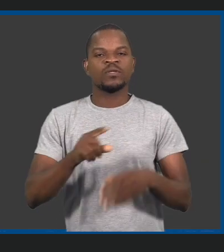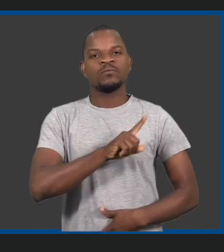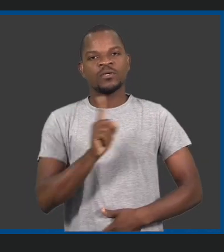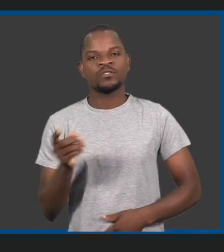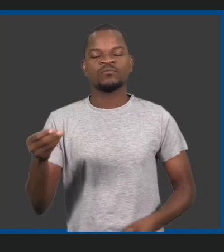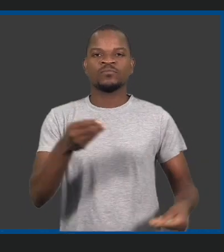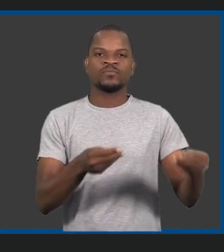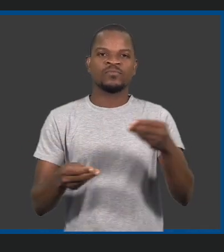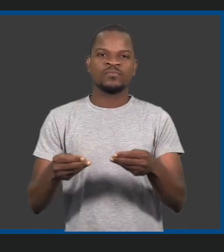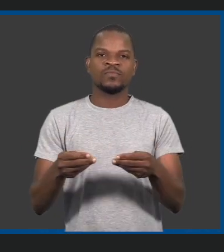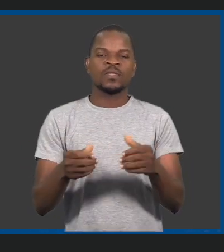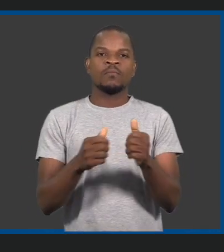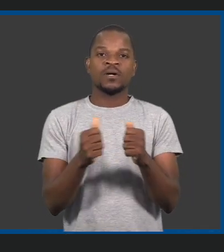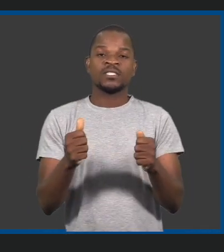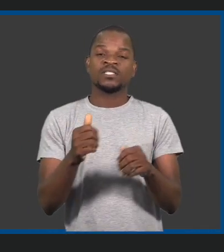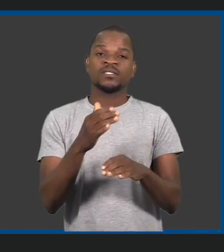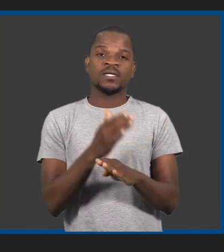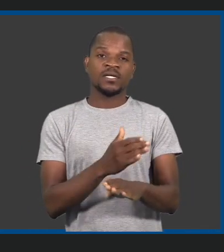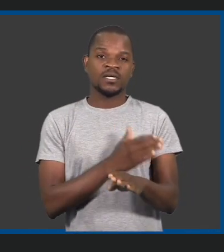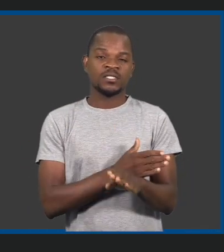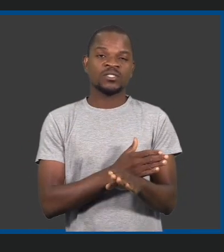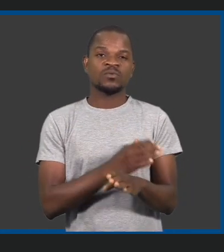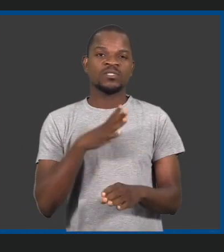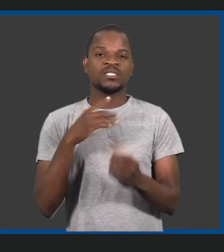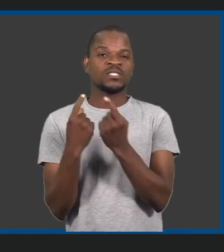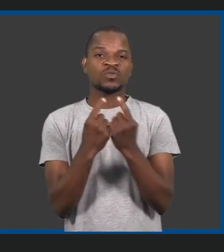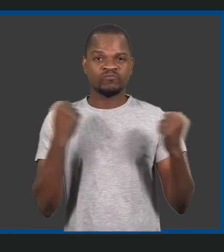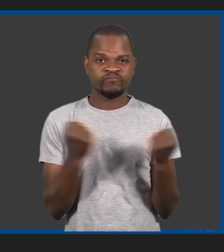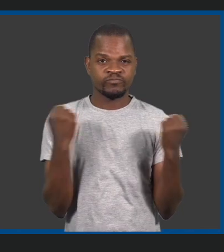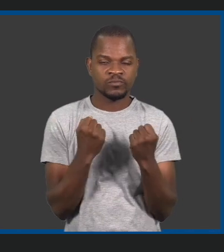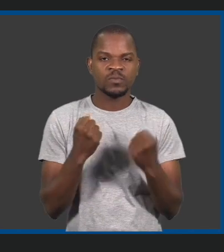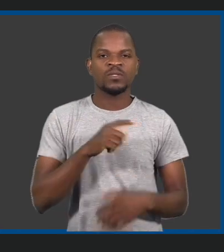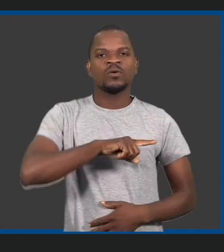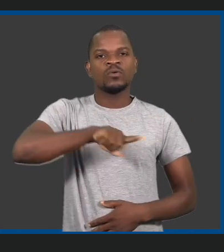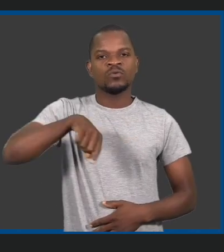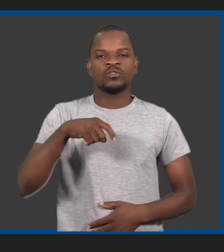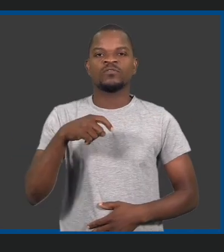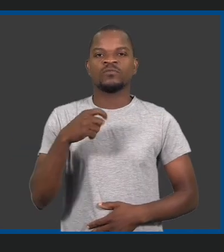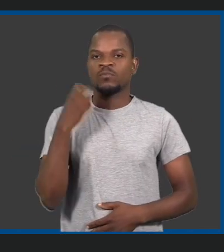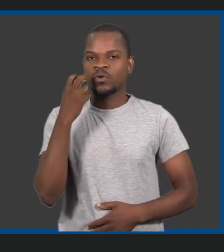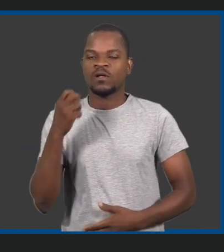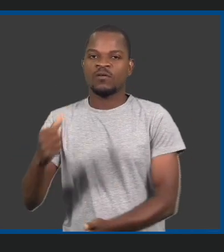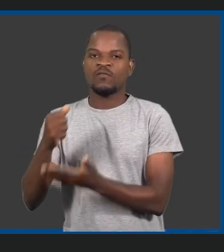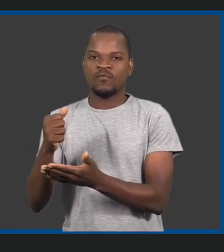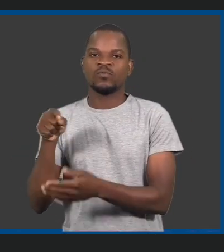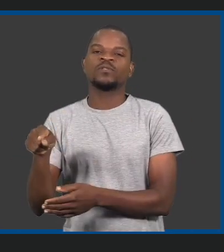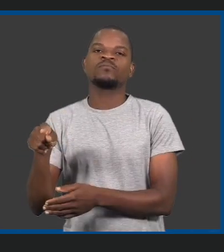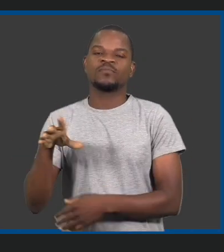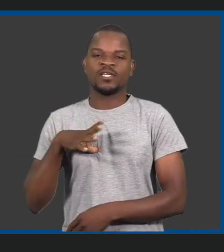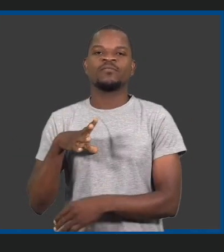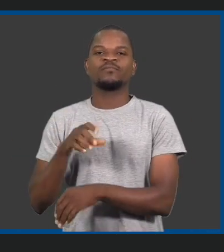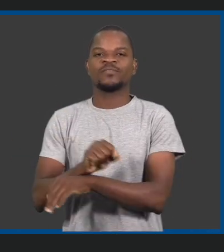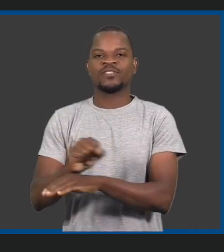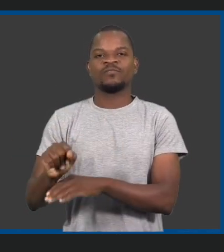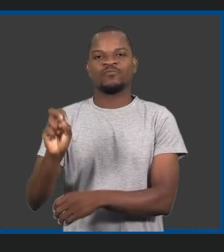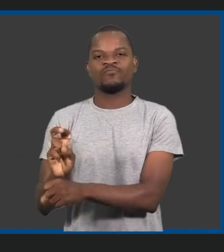fundos, que já estão sempre estacionados. Neste caso concreto, foi apenas um irmão. Ele disse que eu vou construir a escola